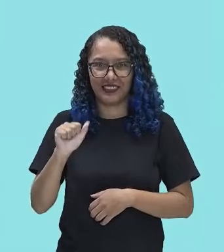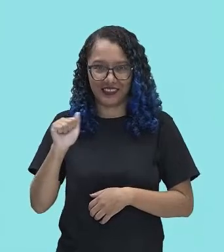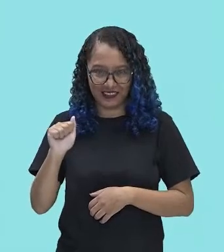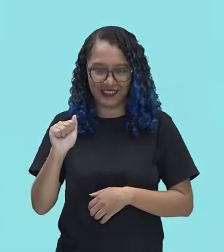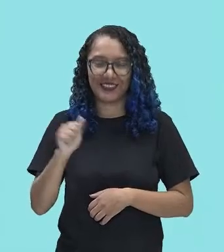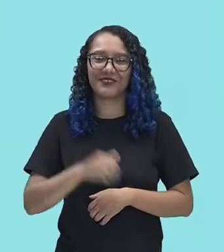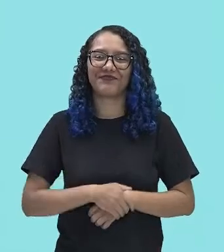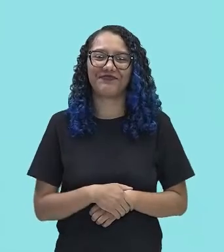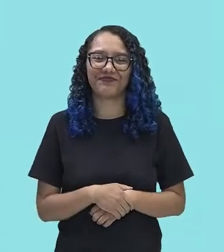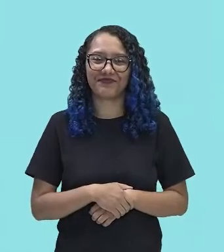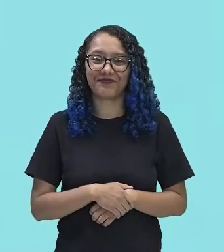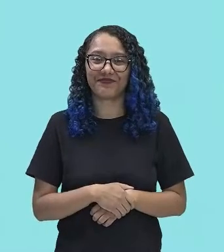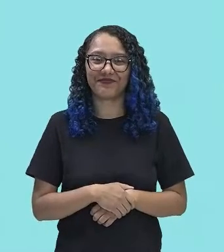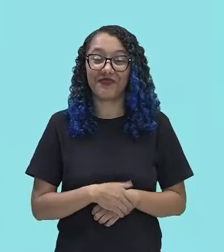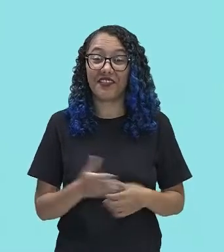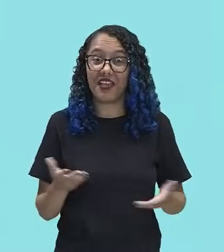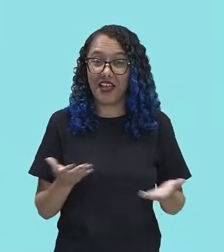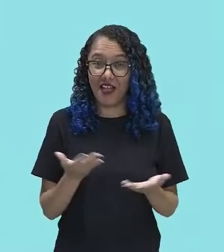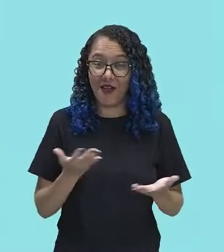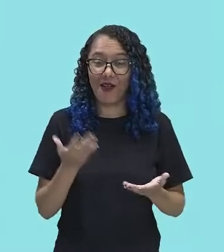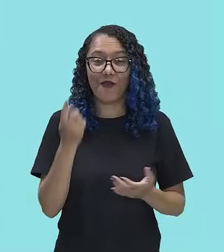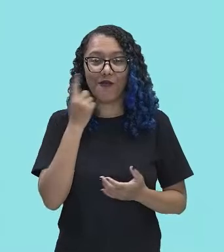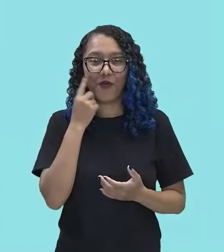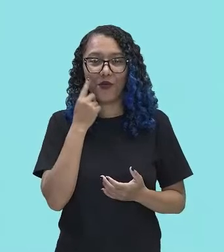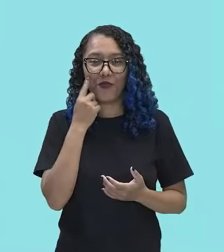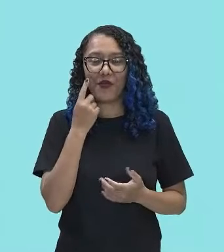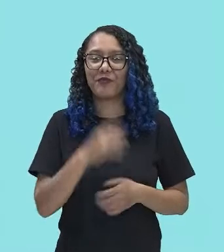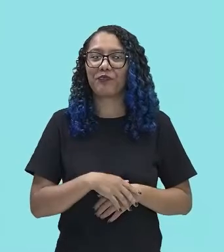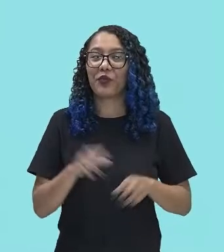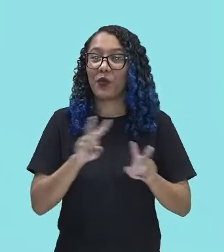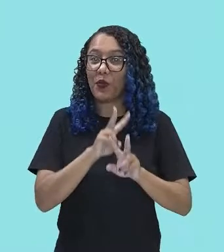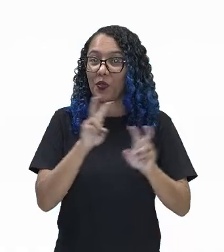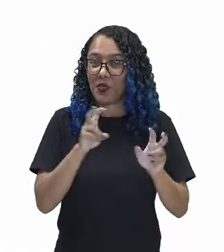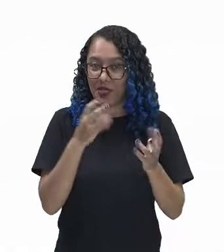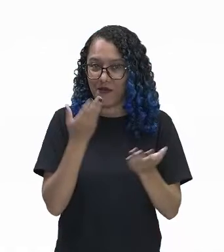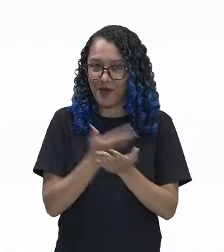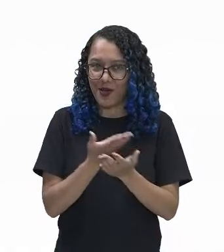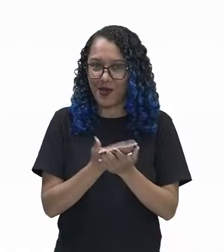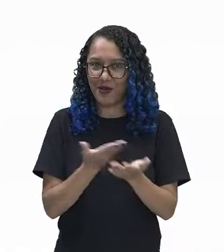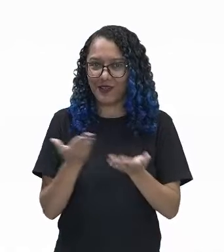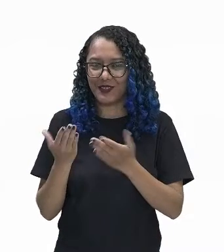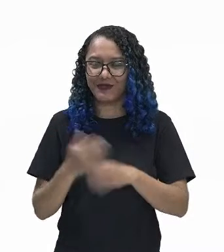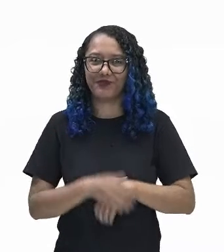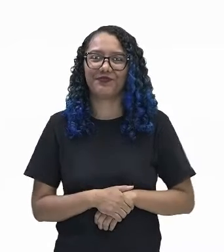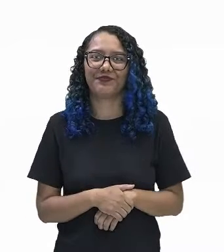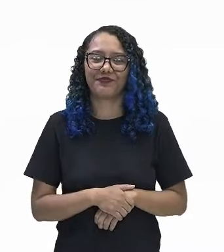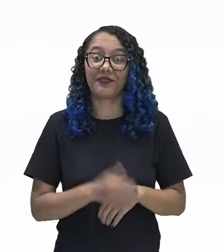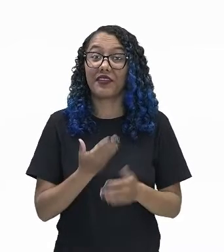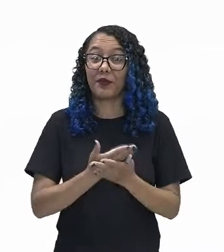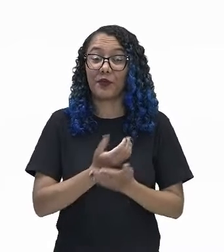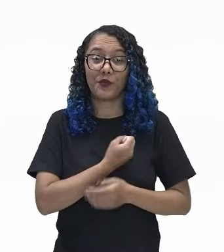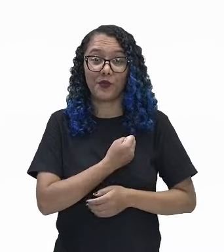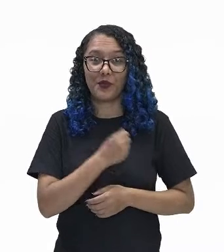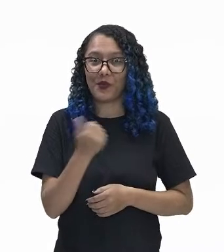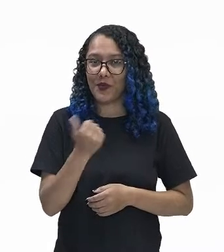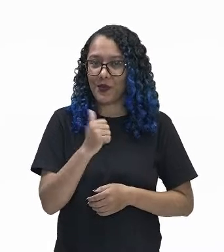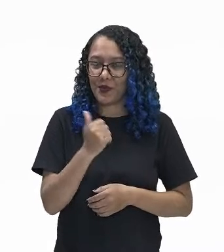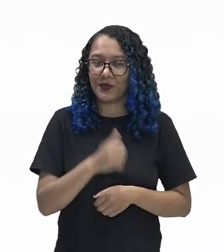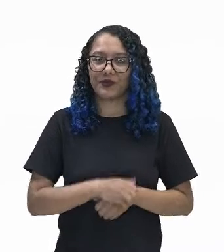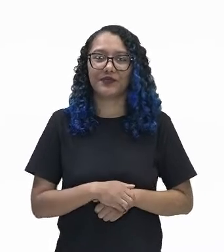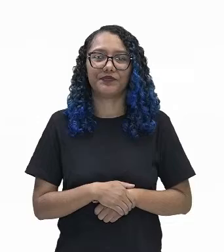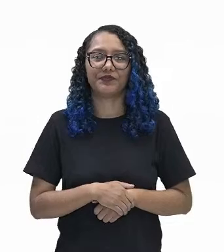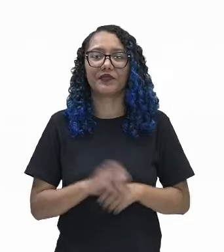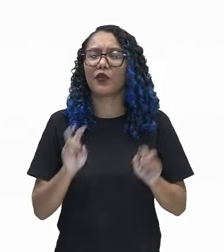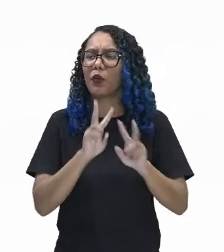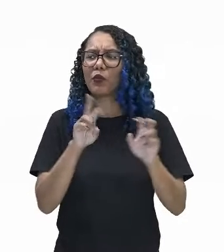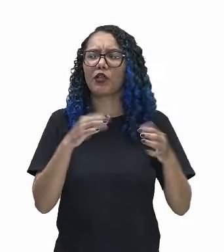Vanessa Mafra. Vamos verificar o conteúdo da nossa aula? Aula de número 11, objeto